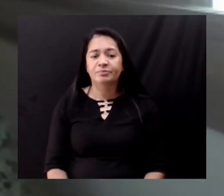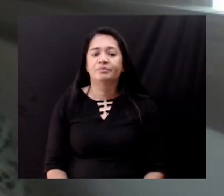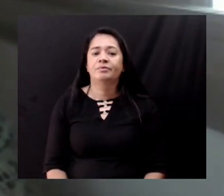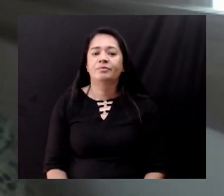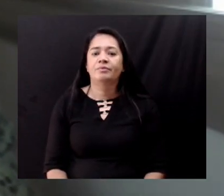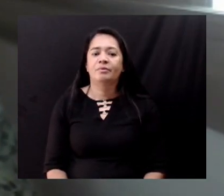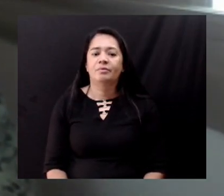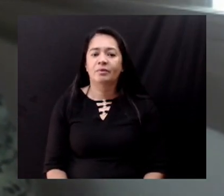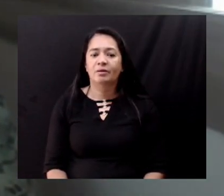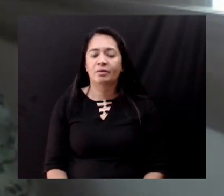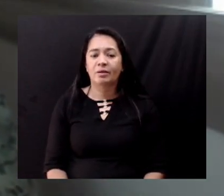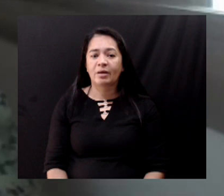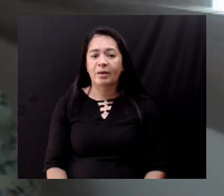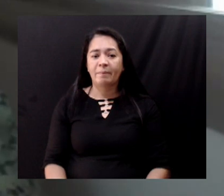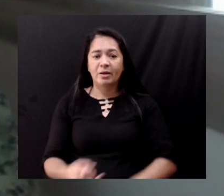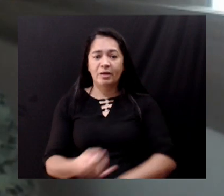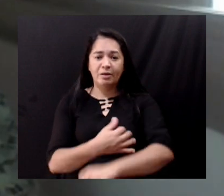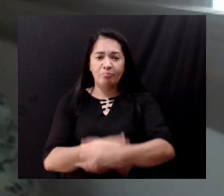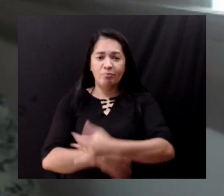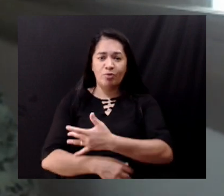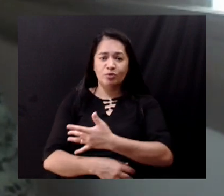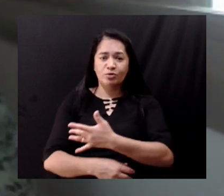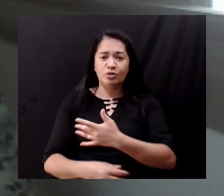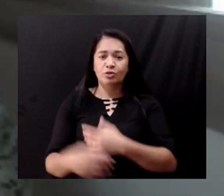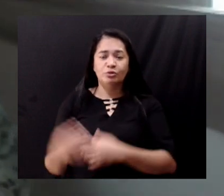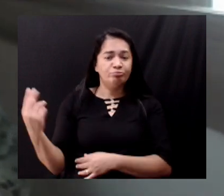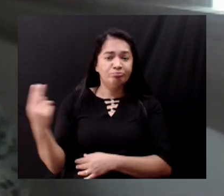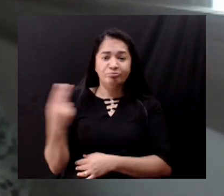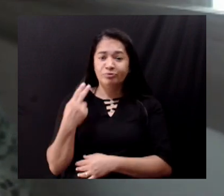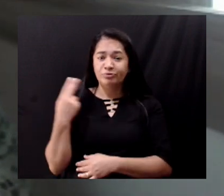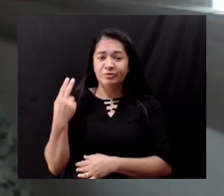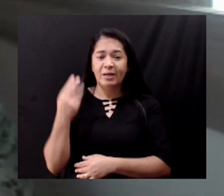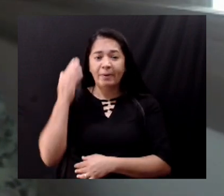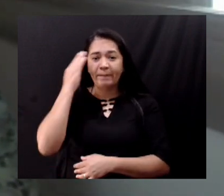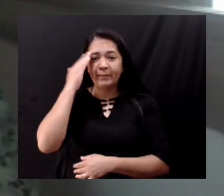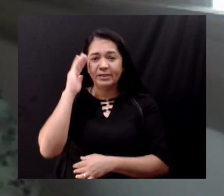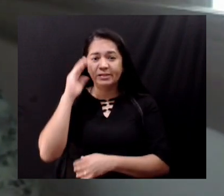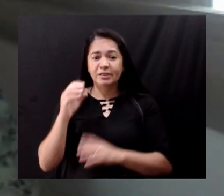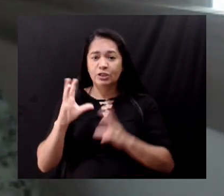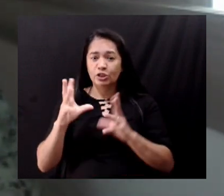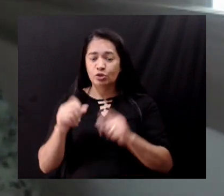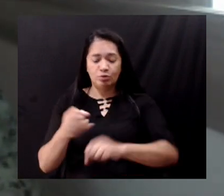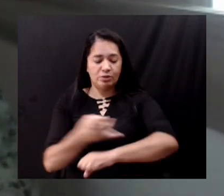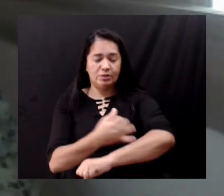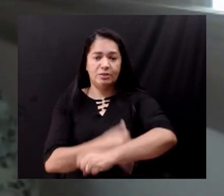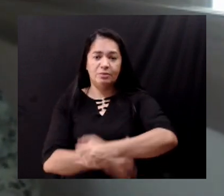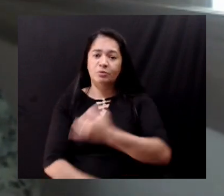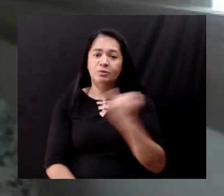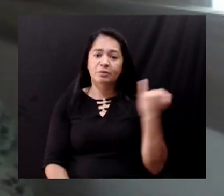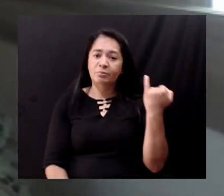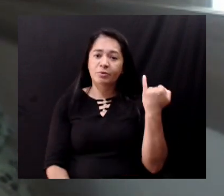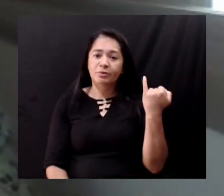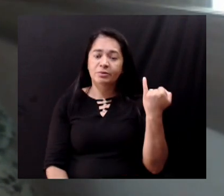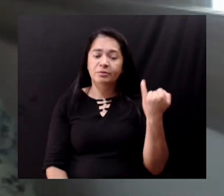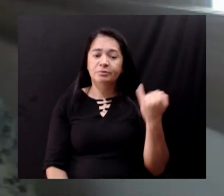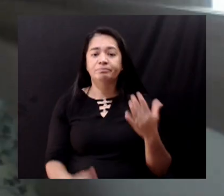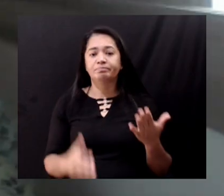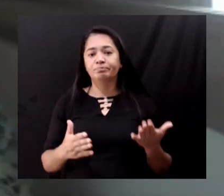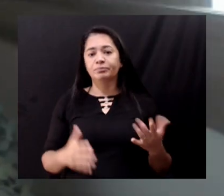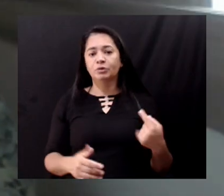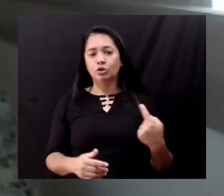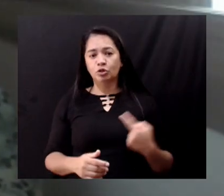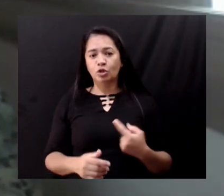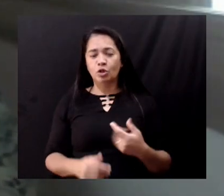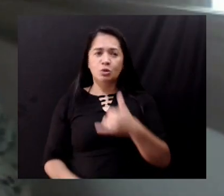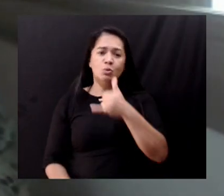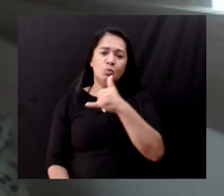emoções ruins, a gente não consegue entender que todas elas são importantes para nós. Então, quando a gente fica triste, quando a gente